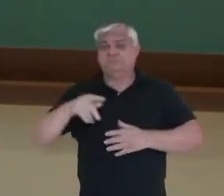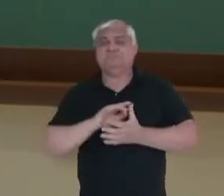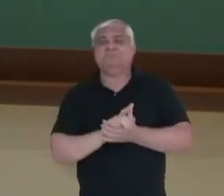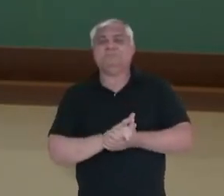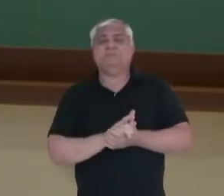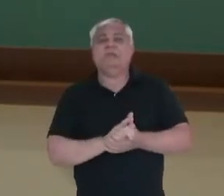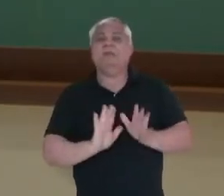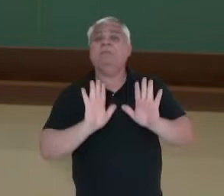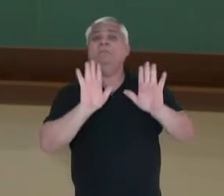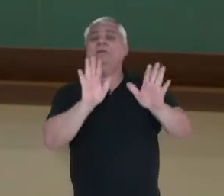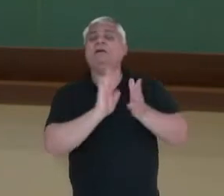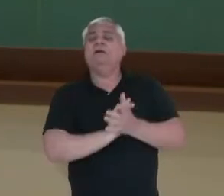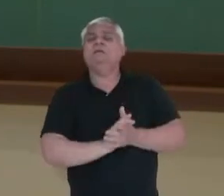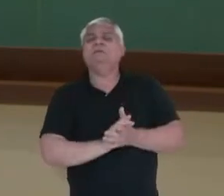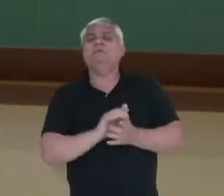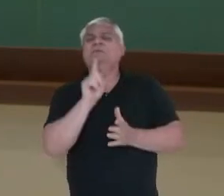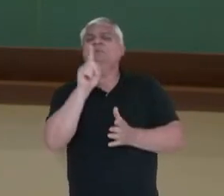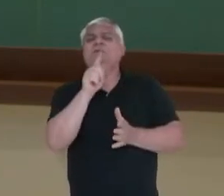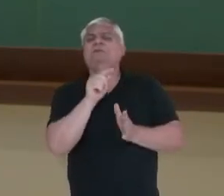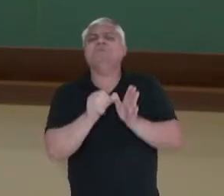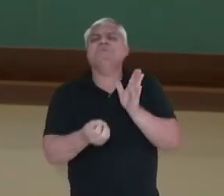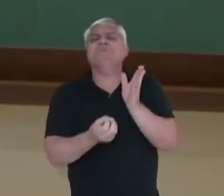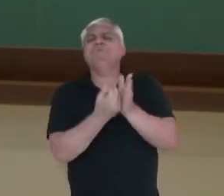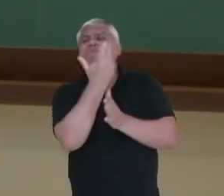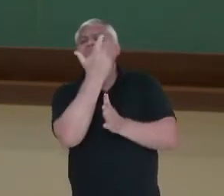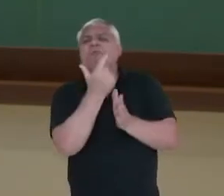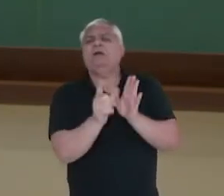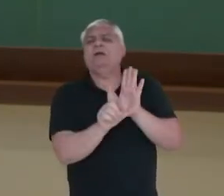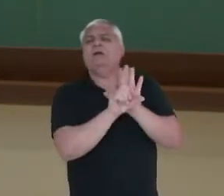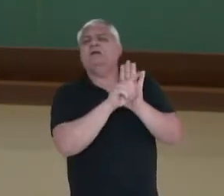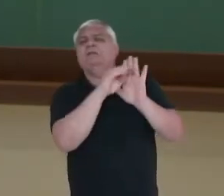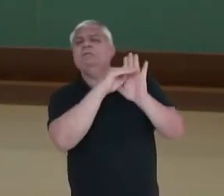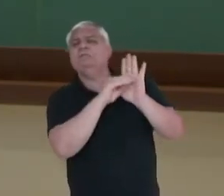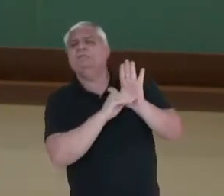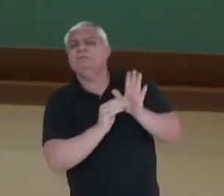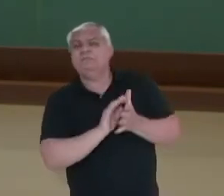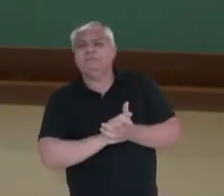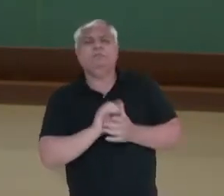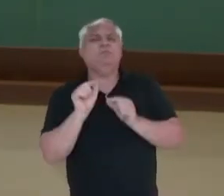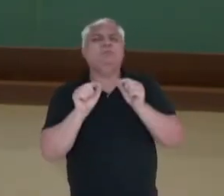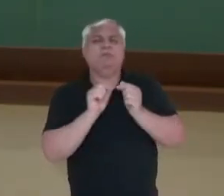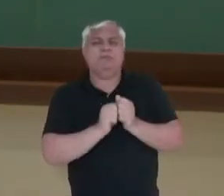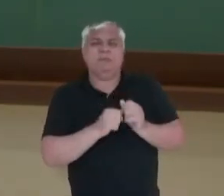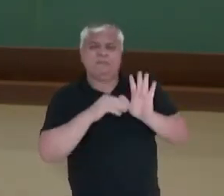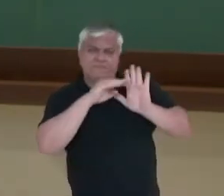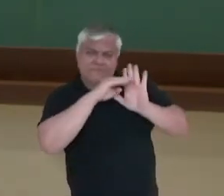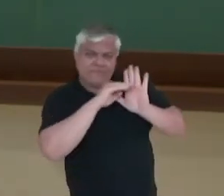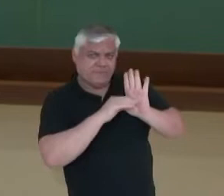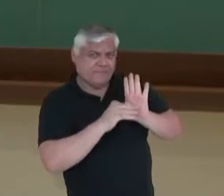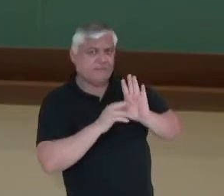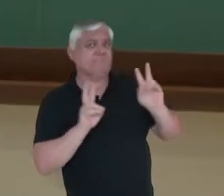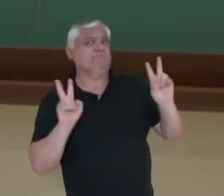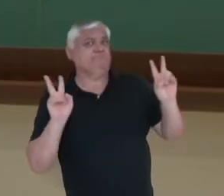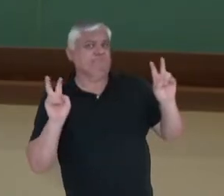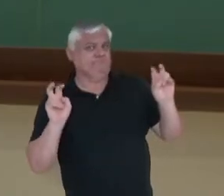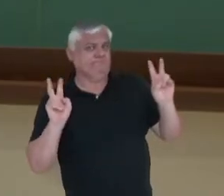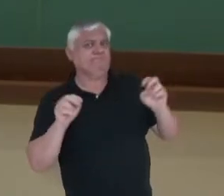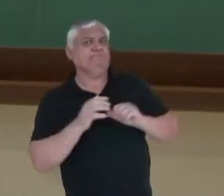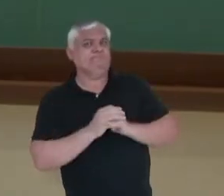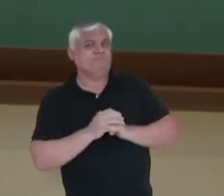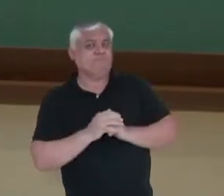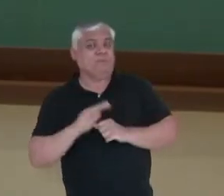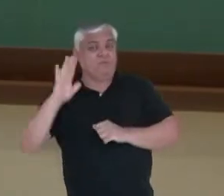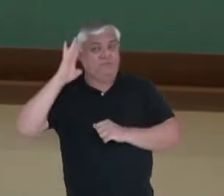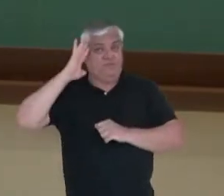qual é o princípio legitimador dos estados modernos? Esse é um tema que os